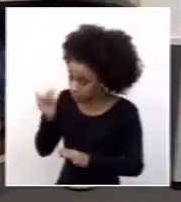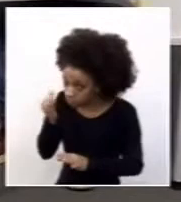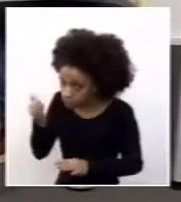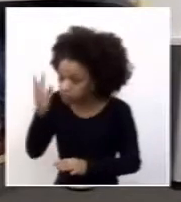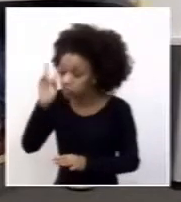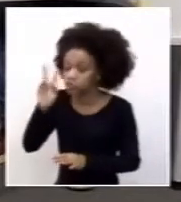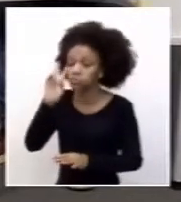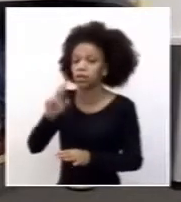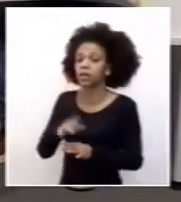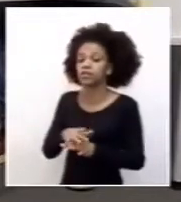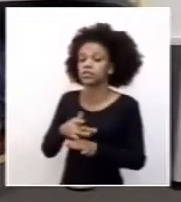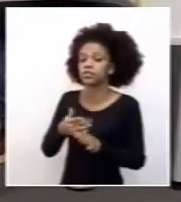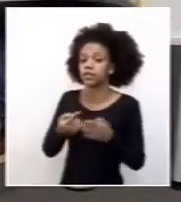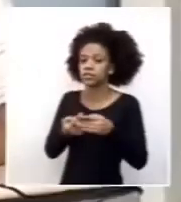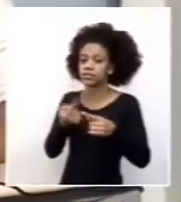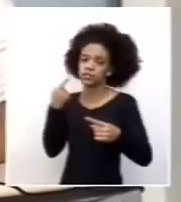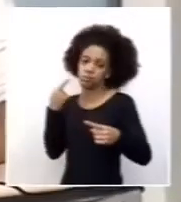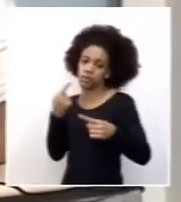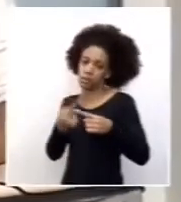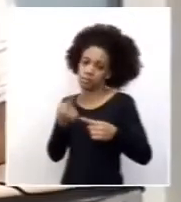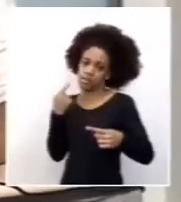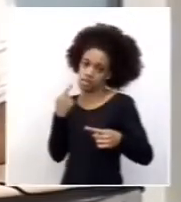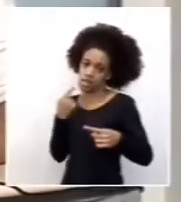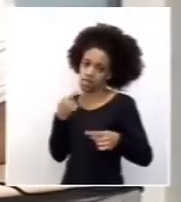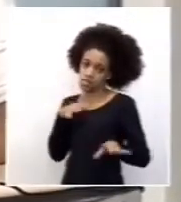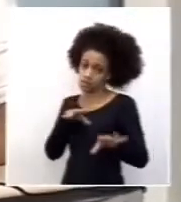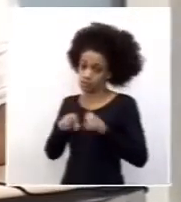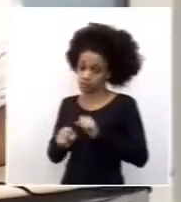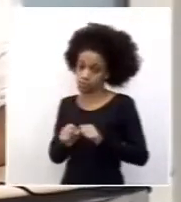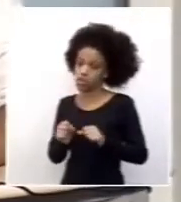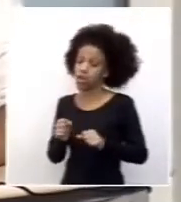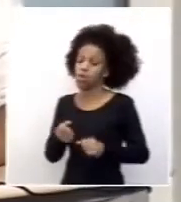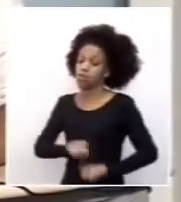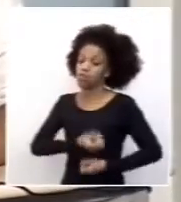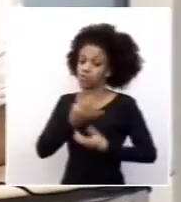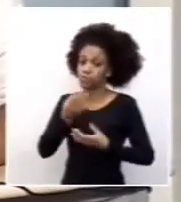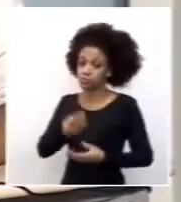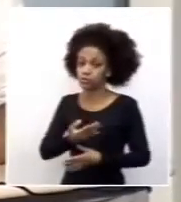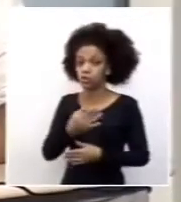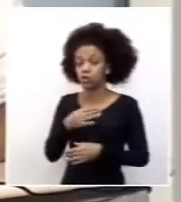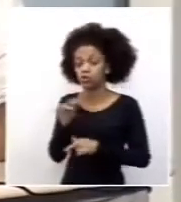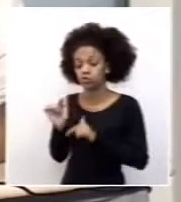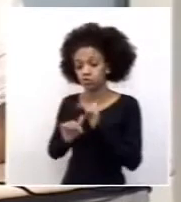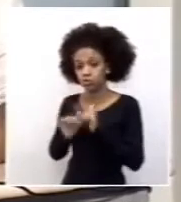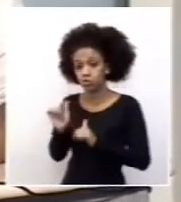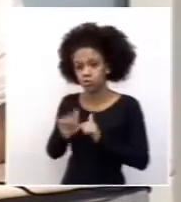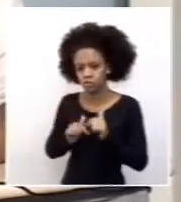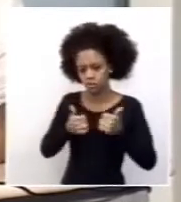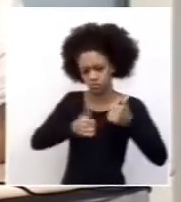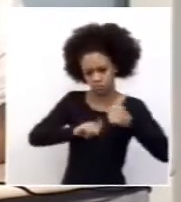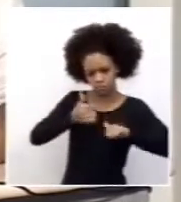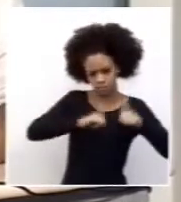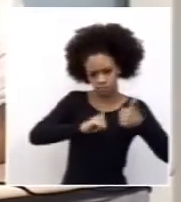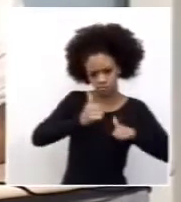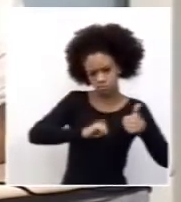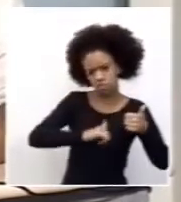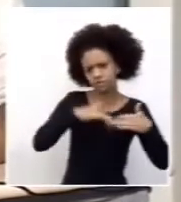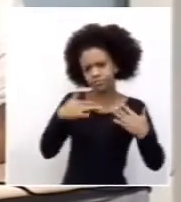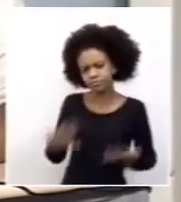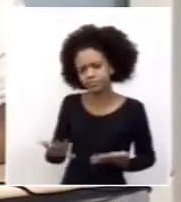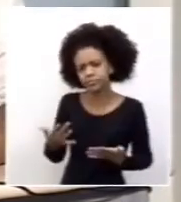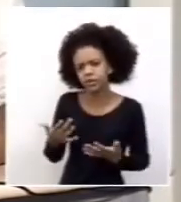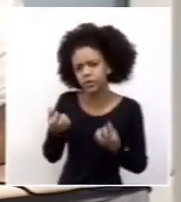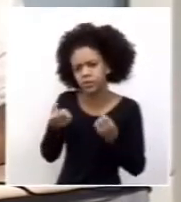passada, nós falamos de instrumentos avaliativos, né? Então, foi citado a respeito